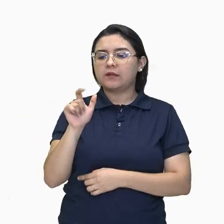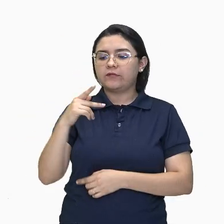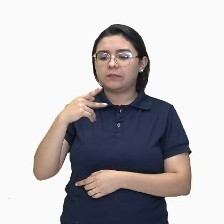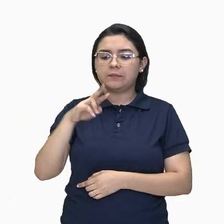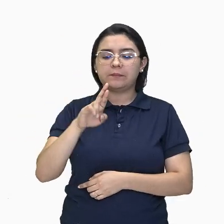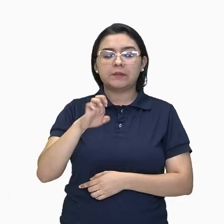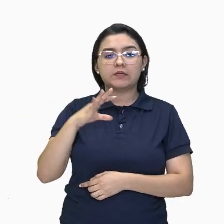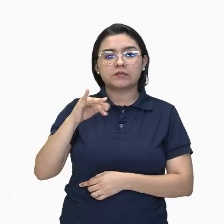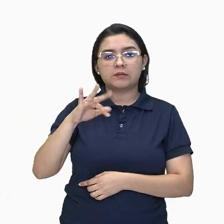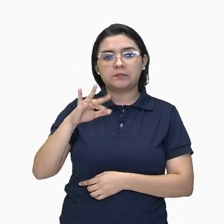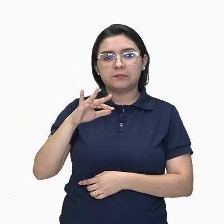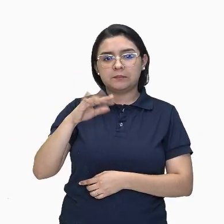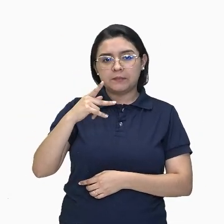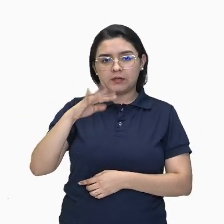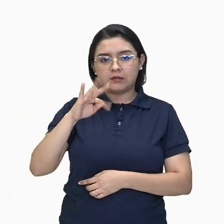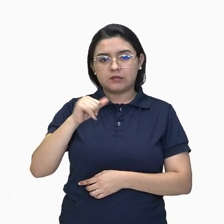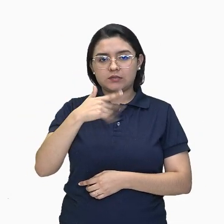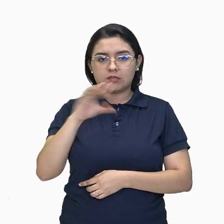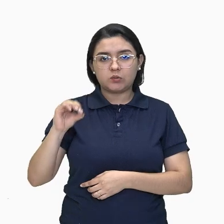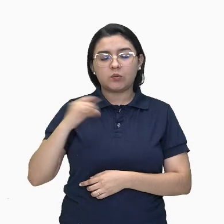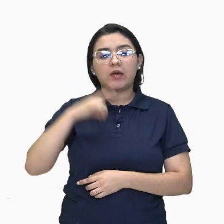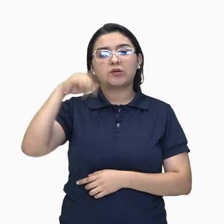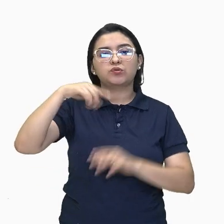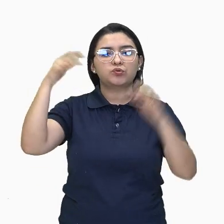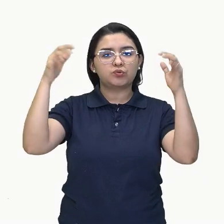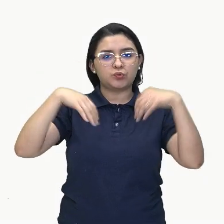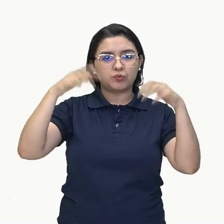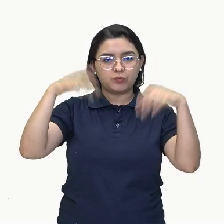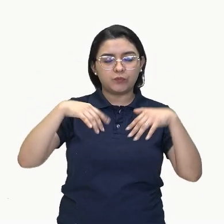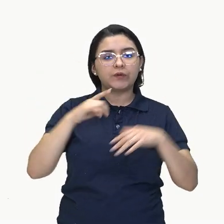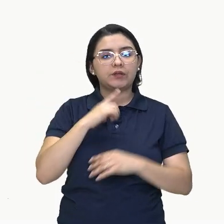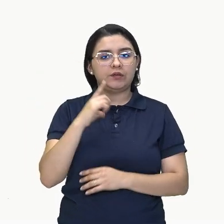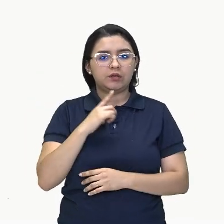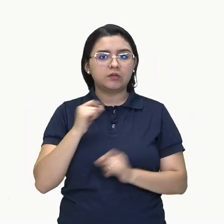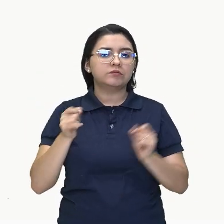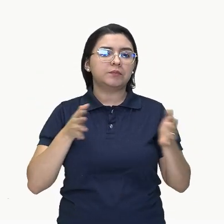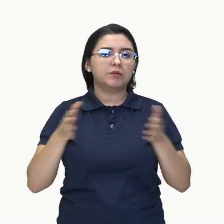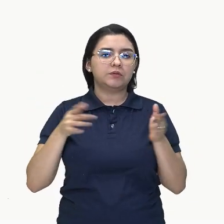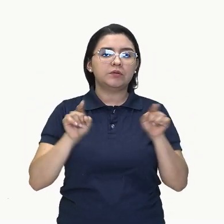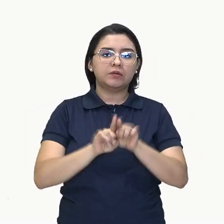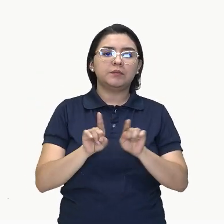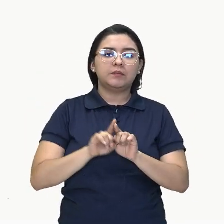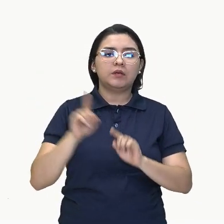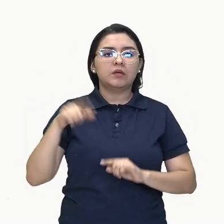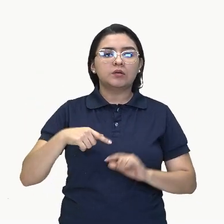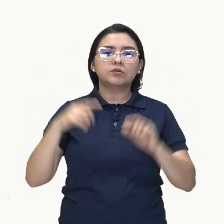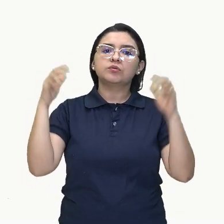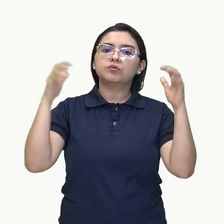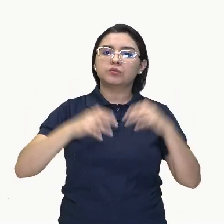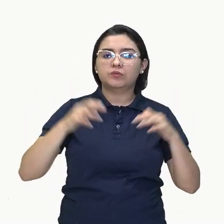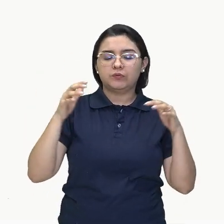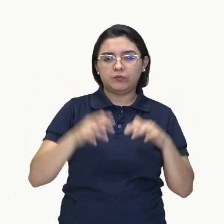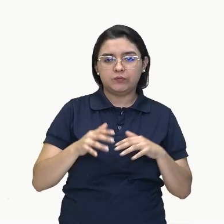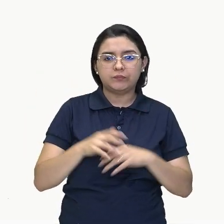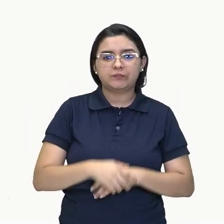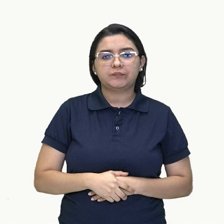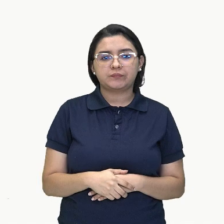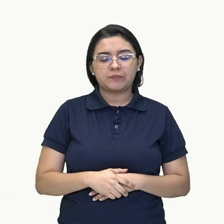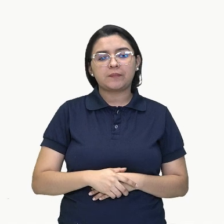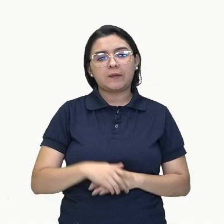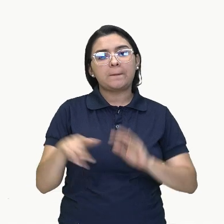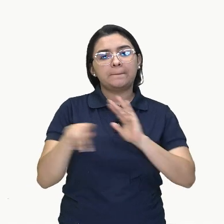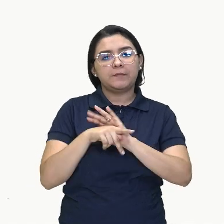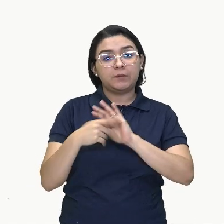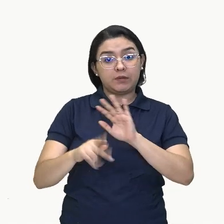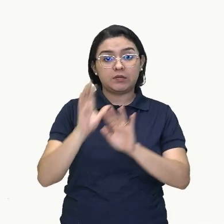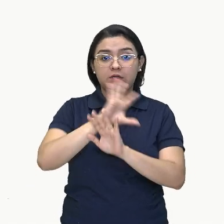São chuvas, gente. Então aí a gente tem a precipitação, que nada mais é que a chuva, no caso da nossa